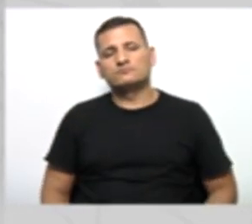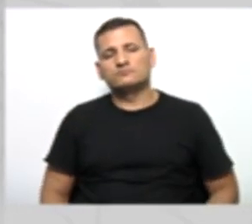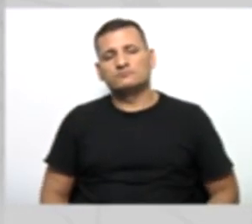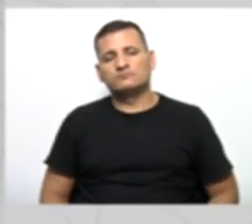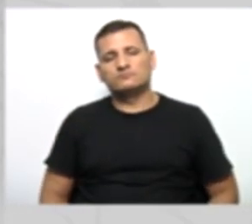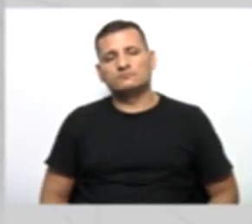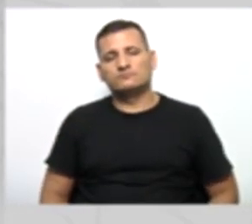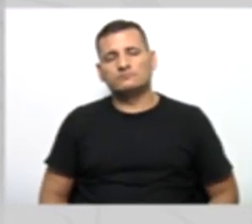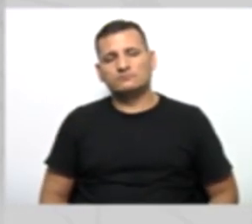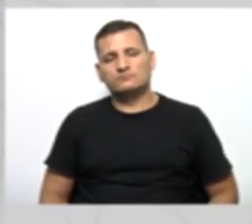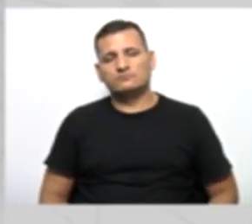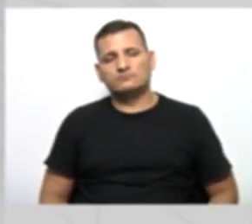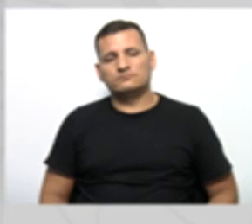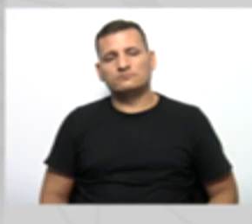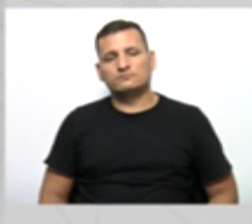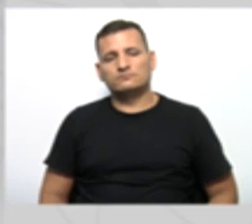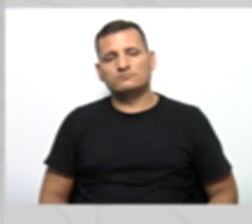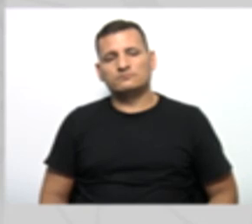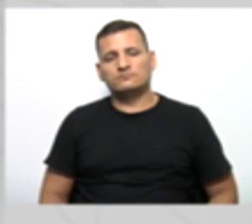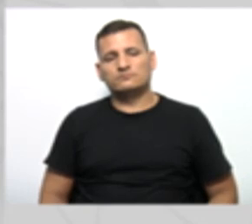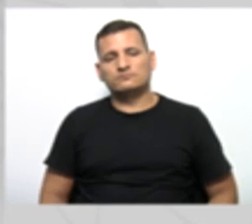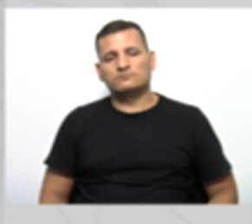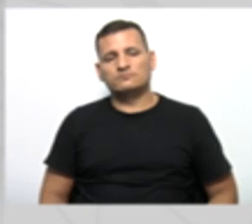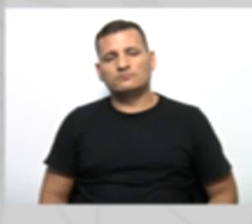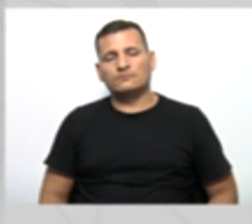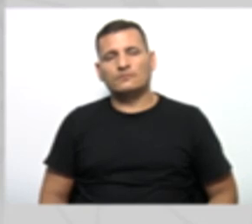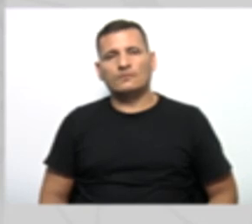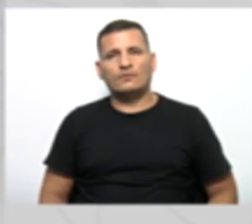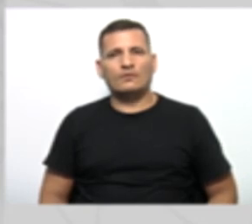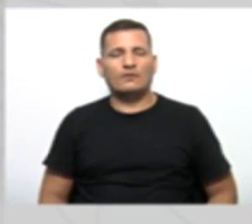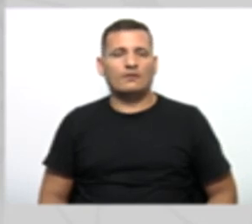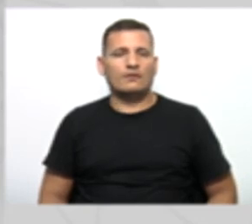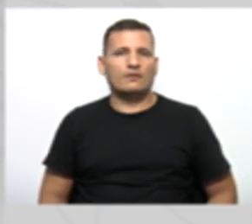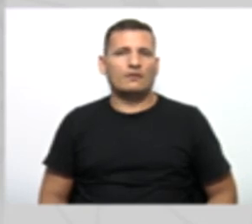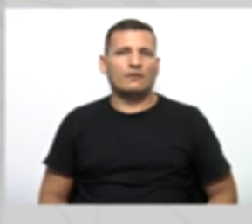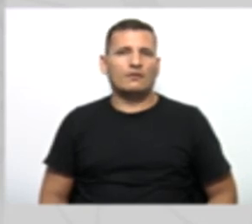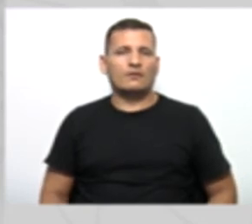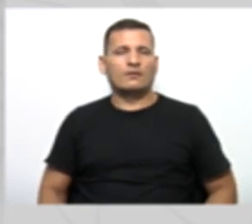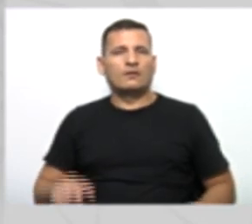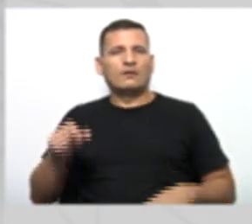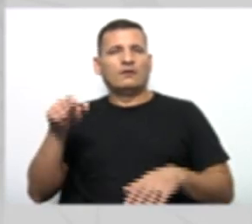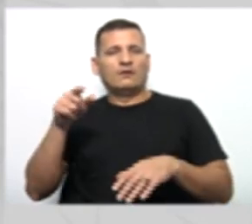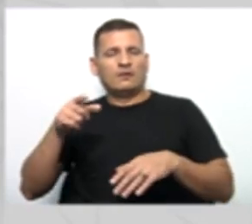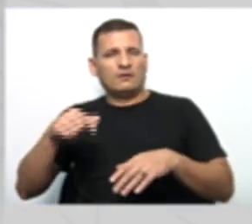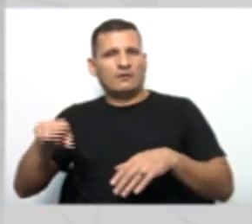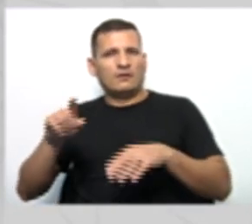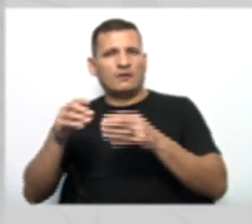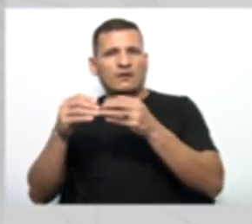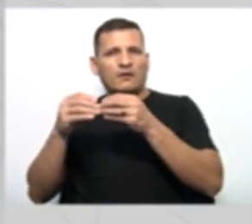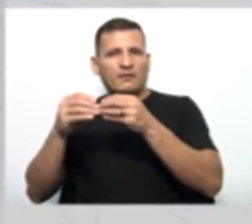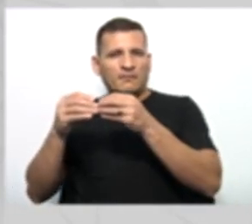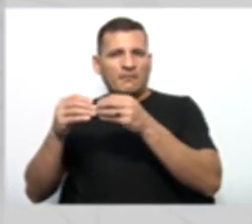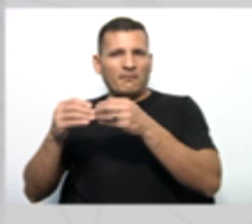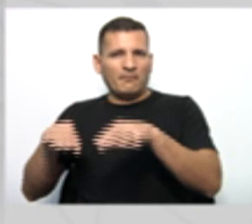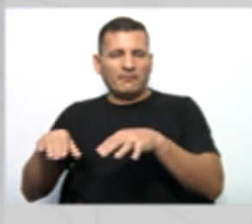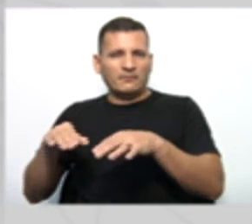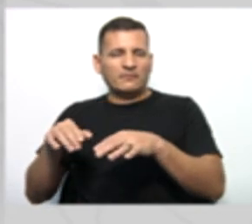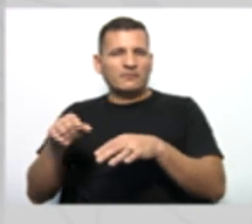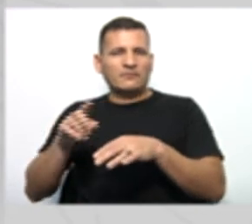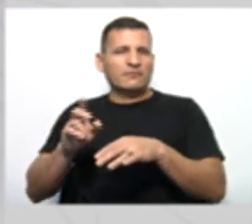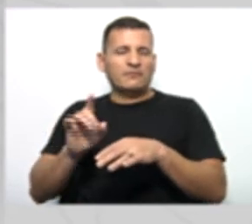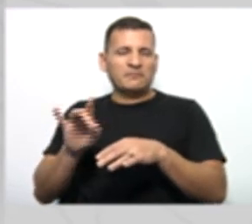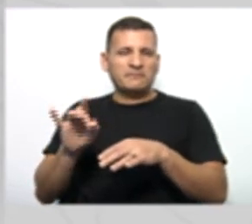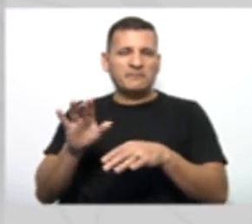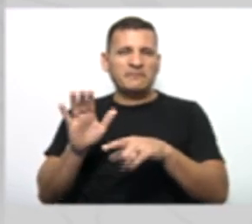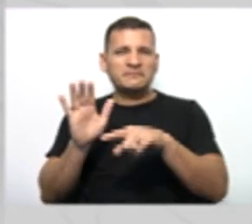medidas mitigadoras que serão adotadas. Esses impactos não só são impactos